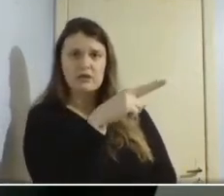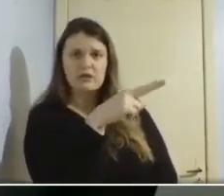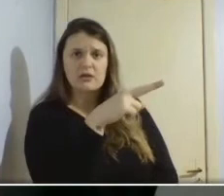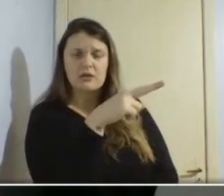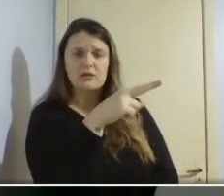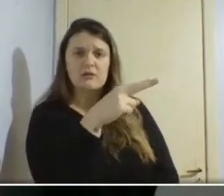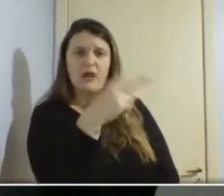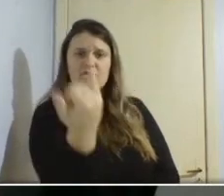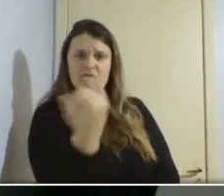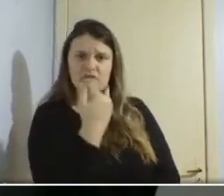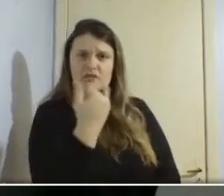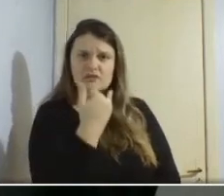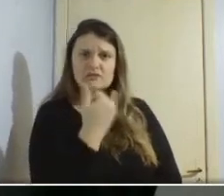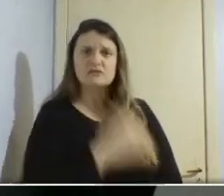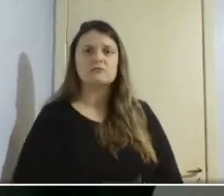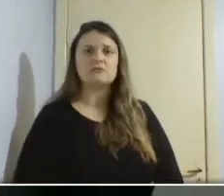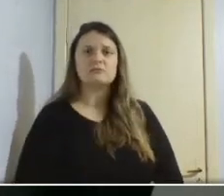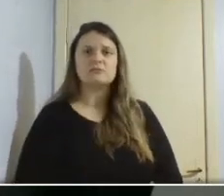vocês.